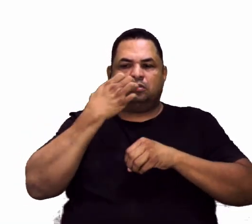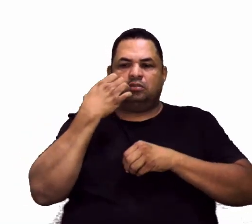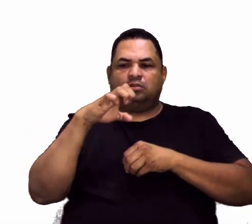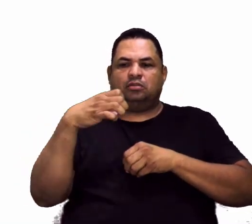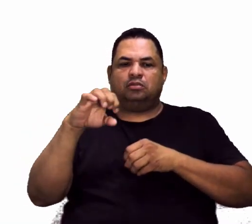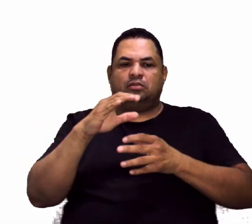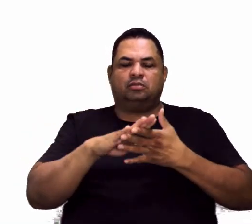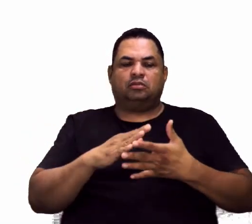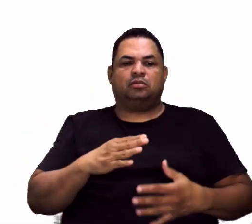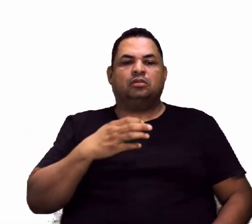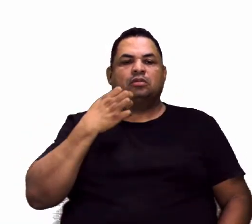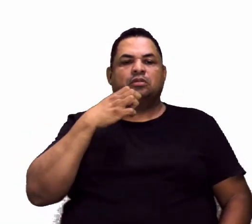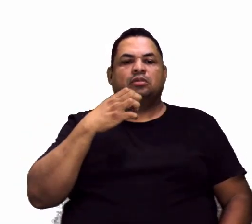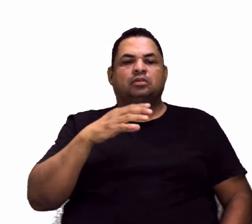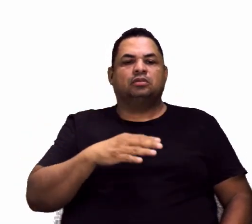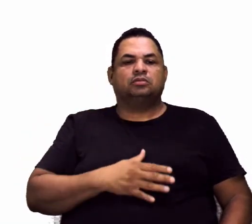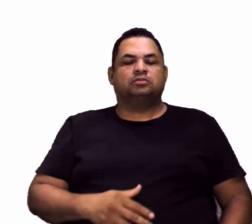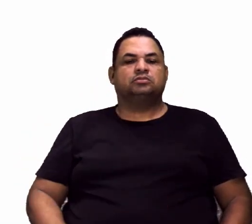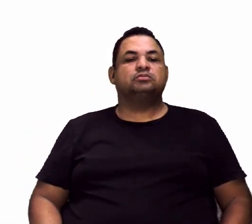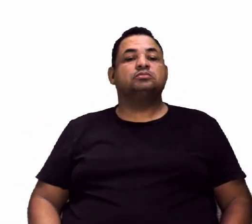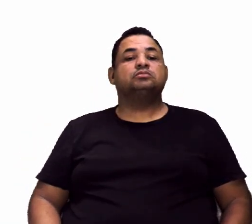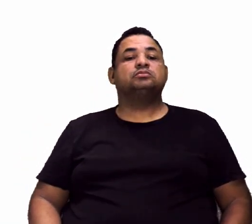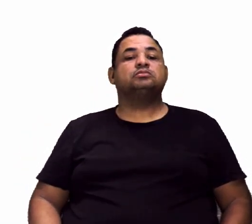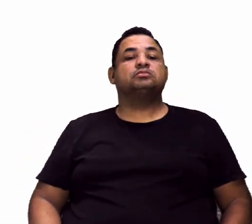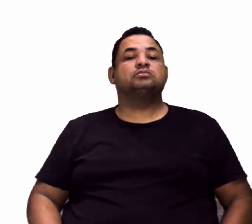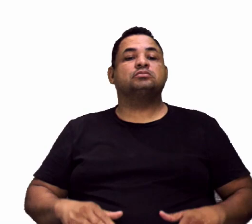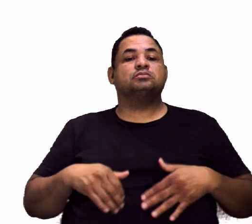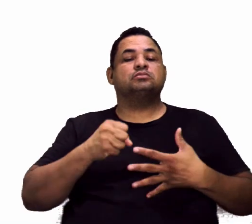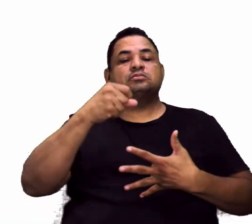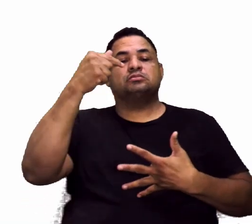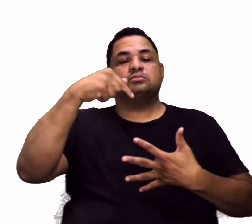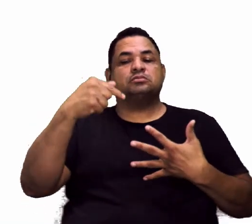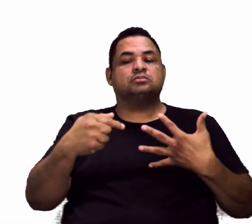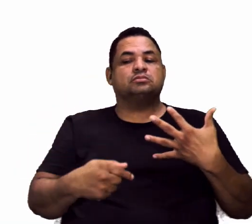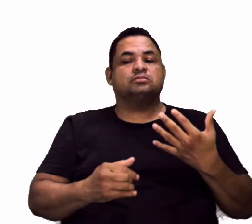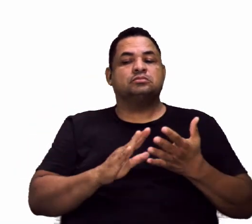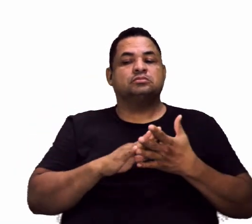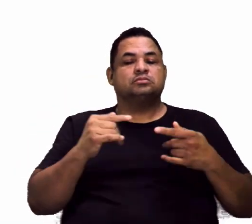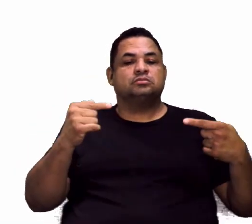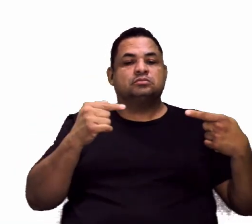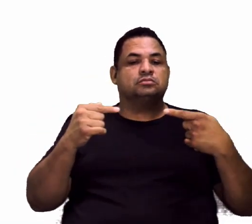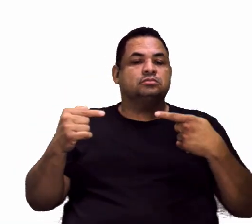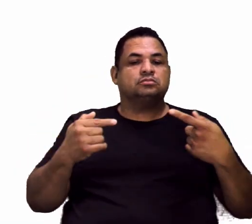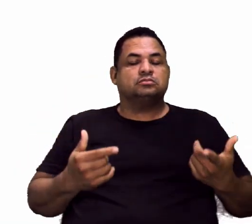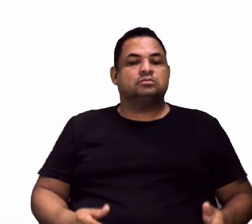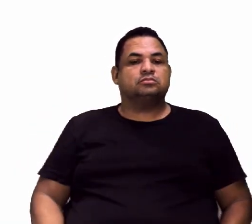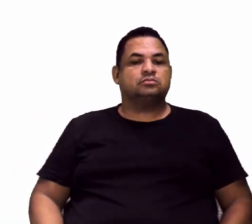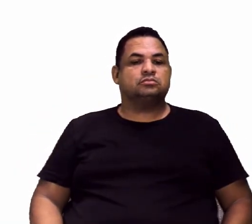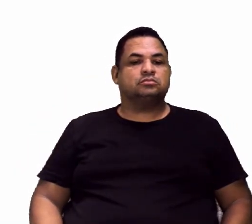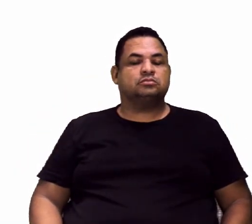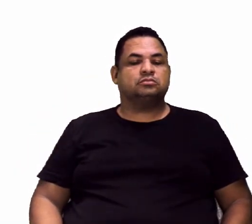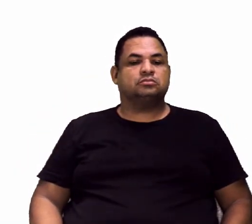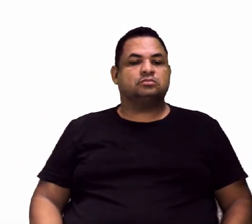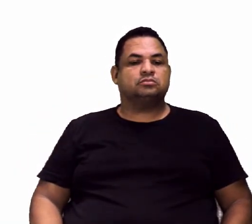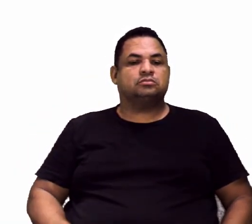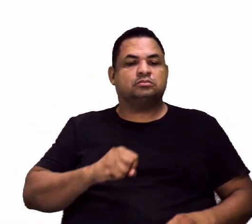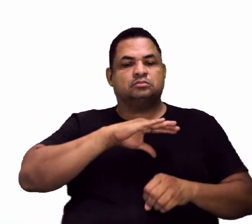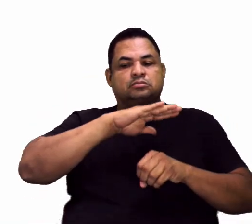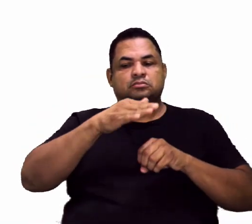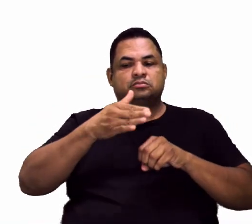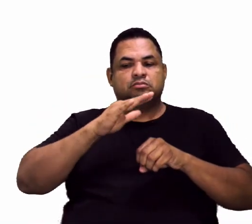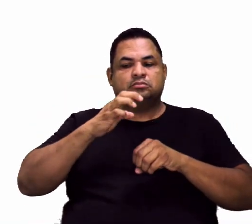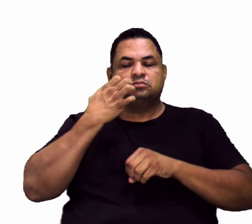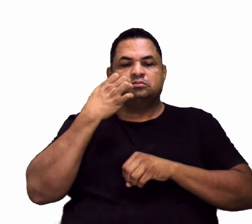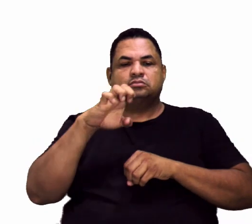distribuição eletrônica em níveis de energia. Quais alternativas aí que correspondem à distribuição